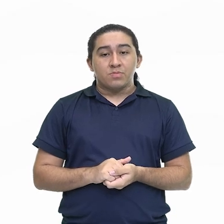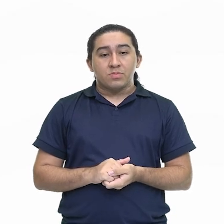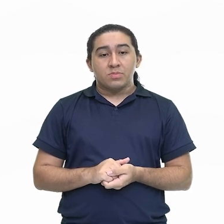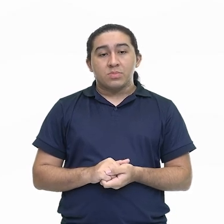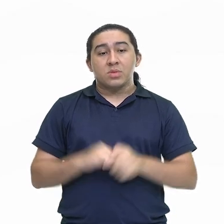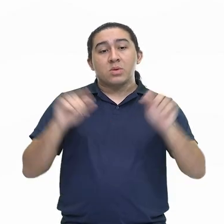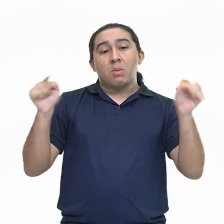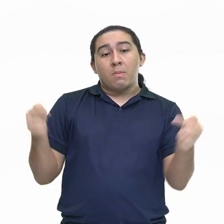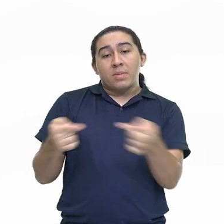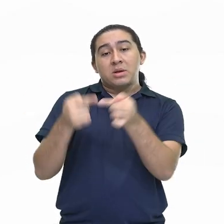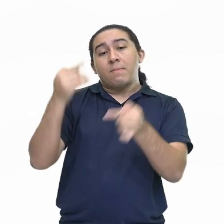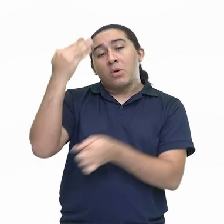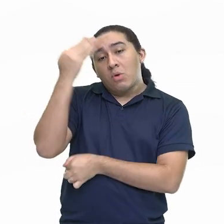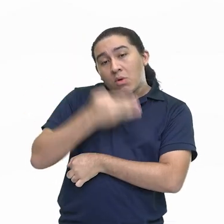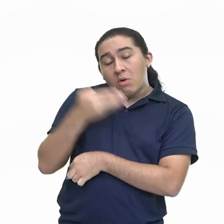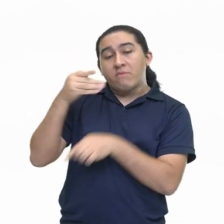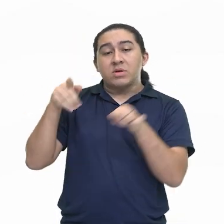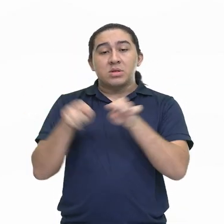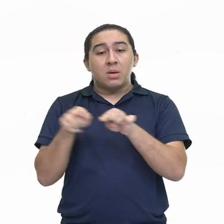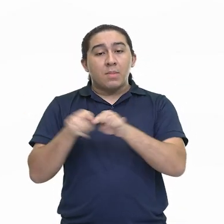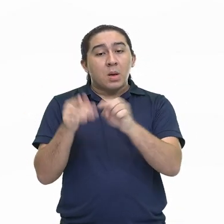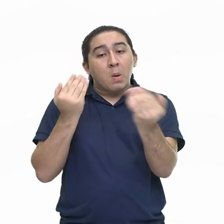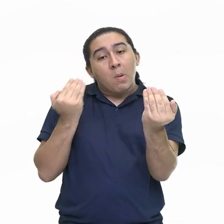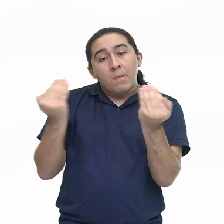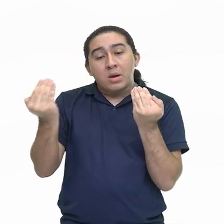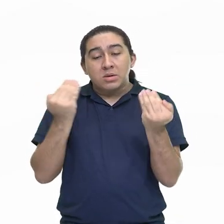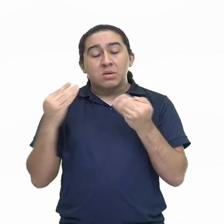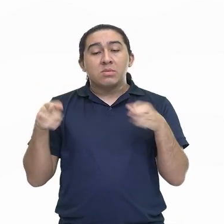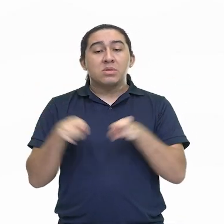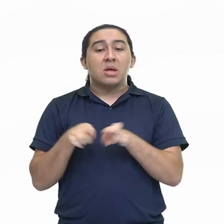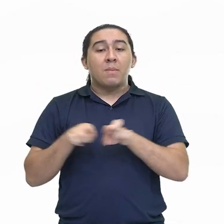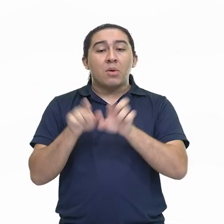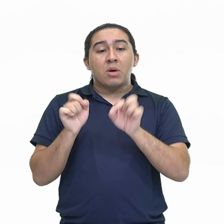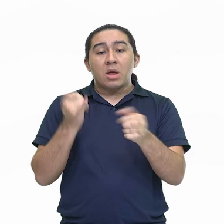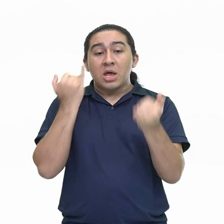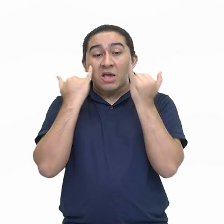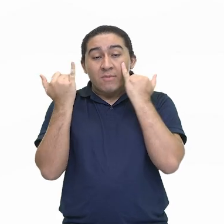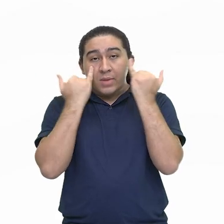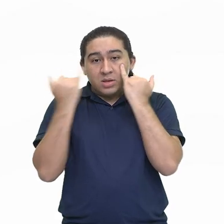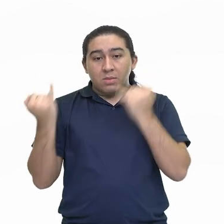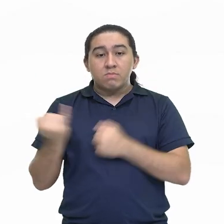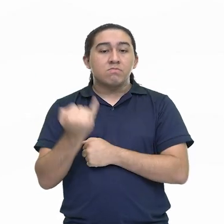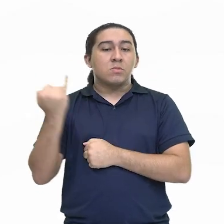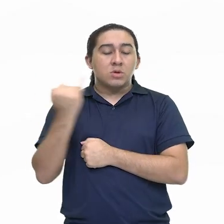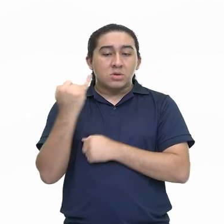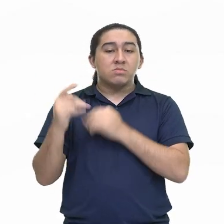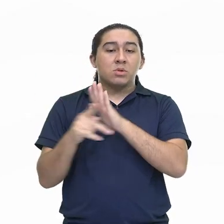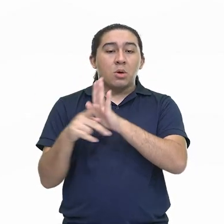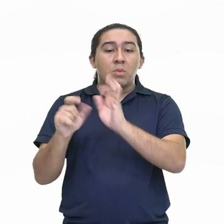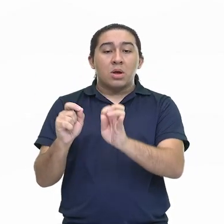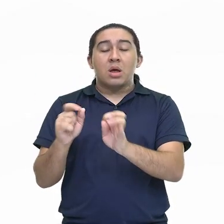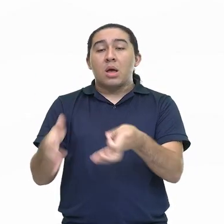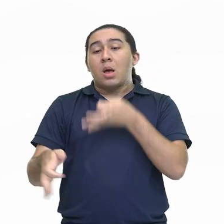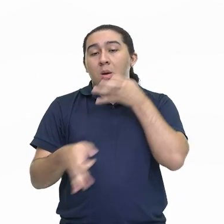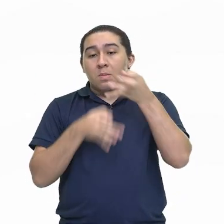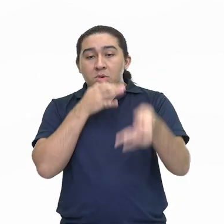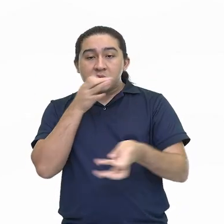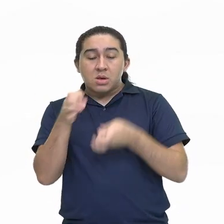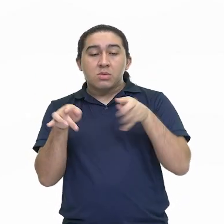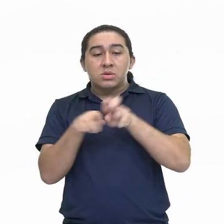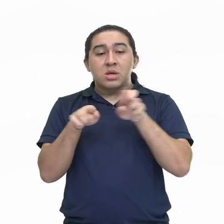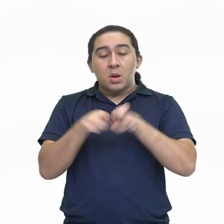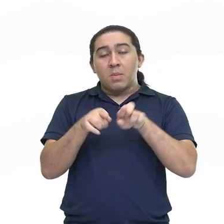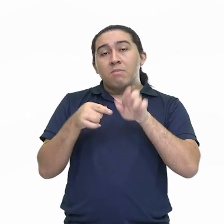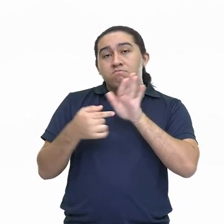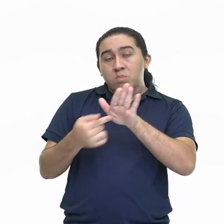acrescentando comprovação, comparações e dados relevantes às argumentações